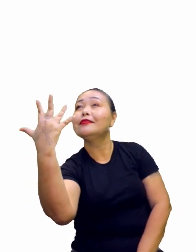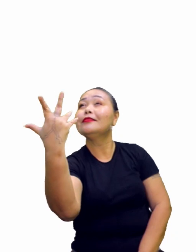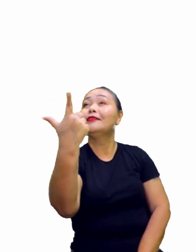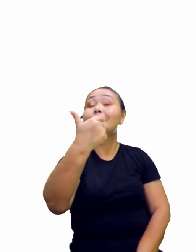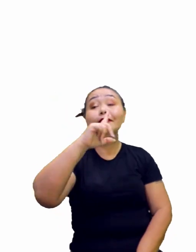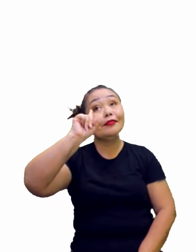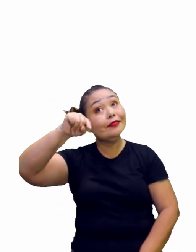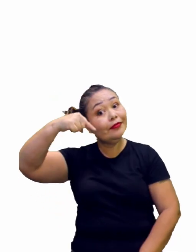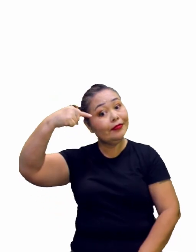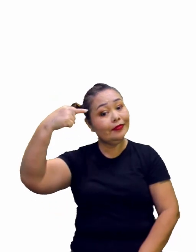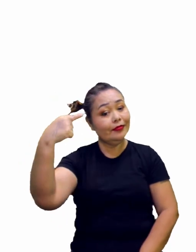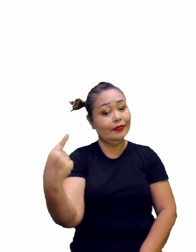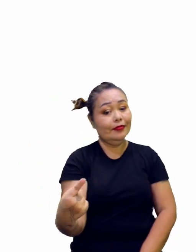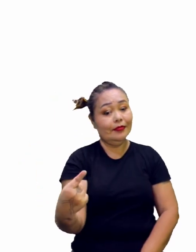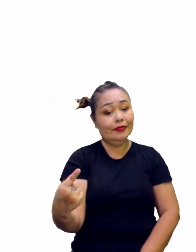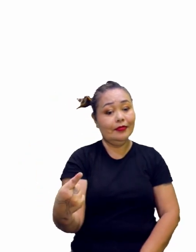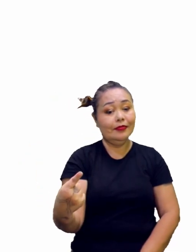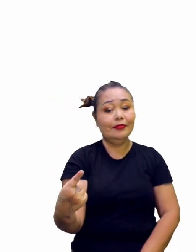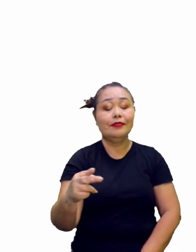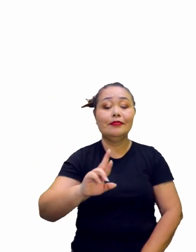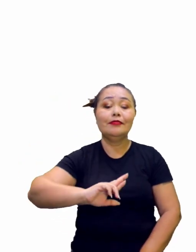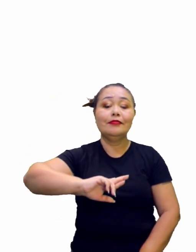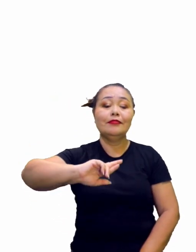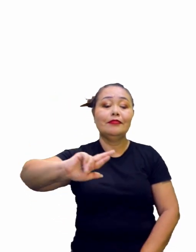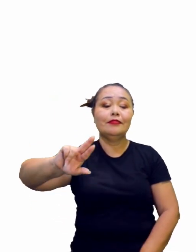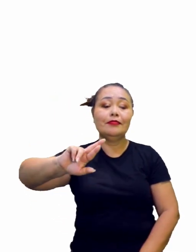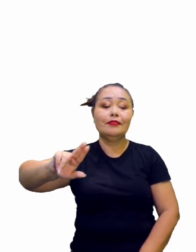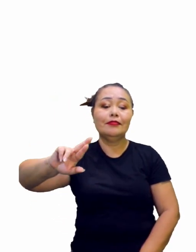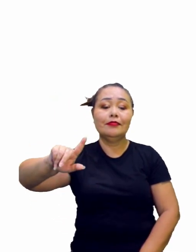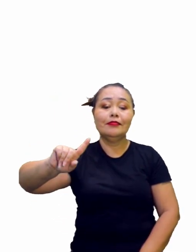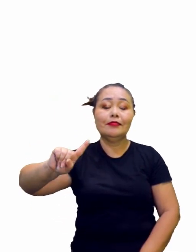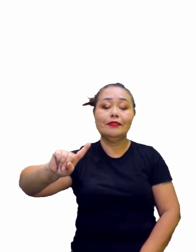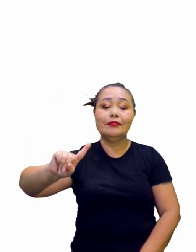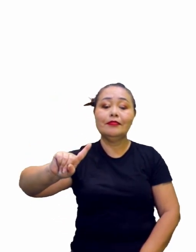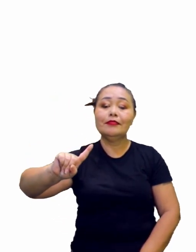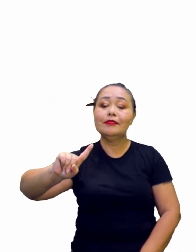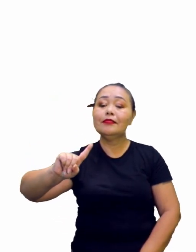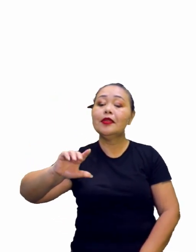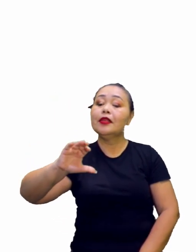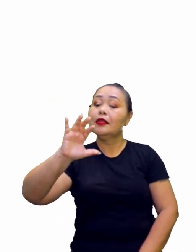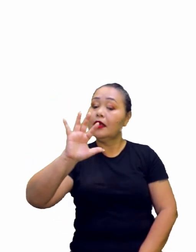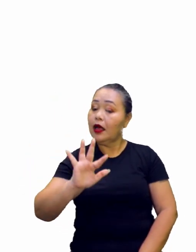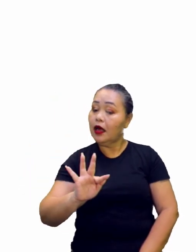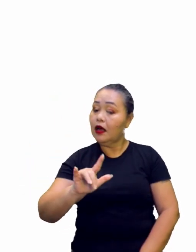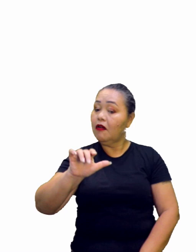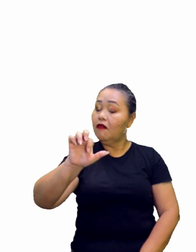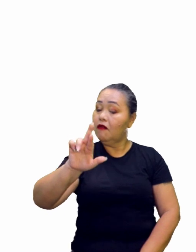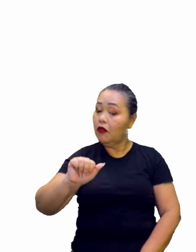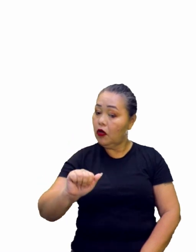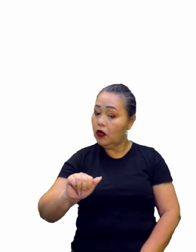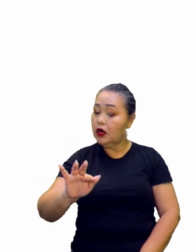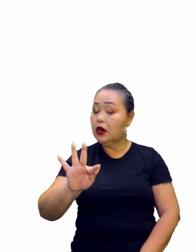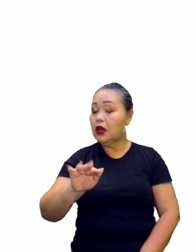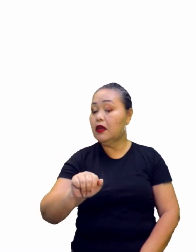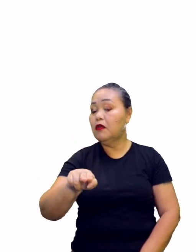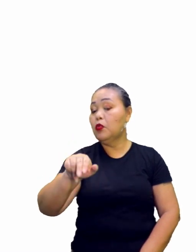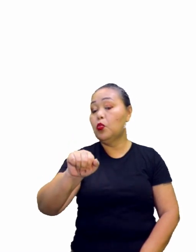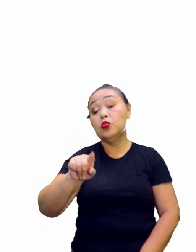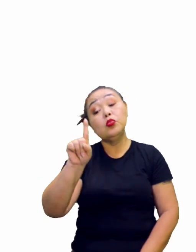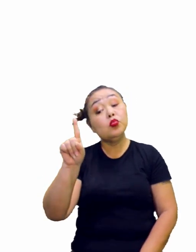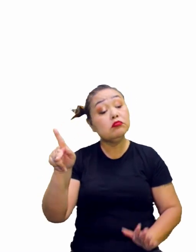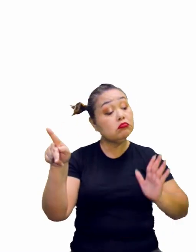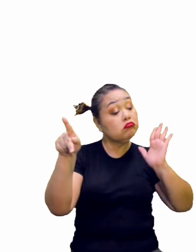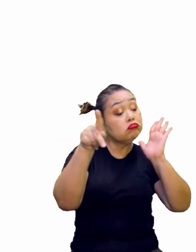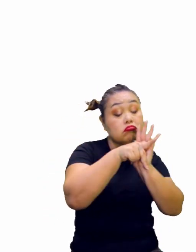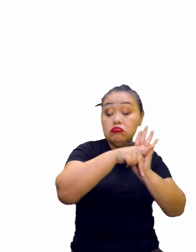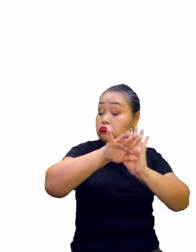Resultando, em uma diversidade da flora e da fauna, que são